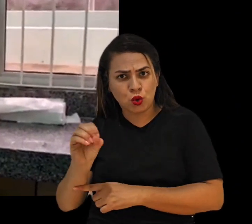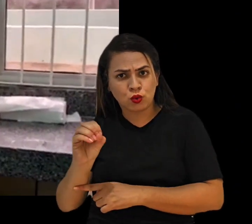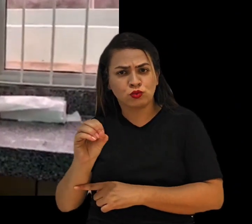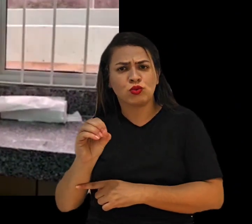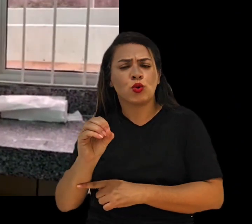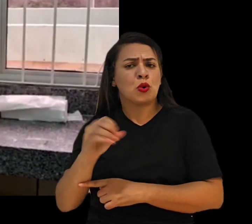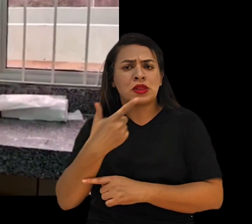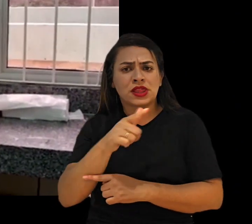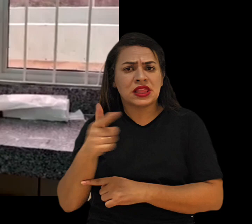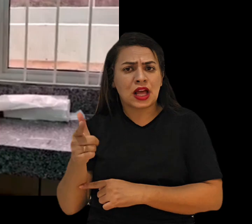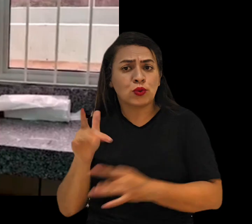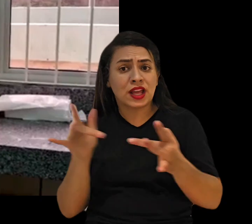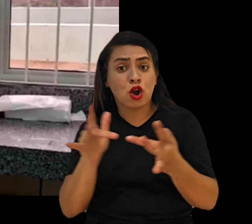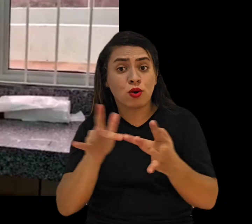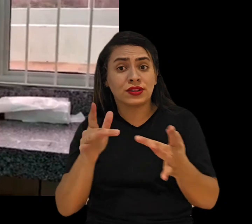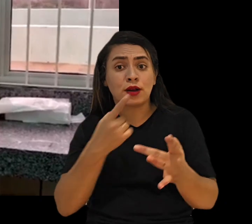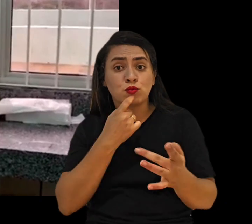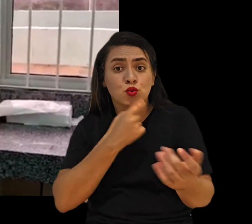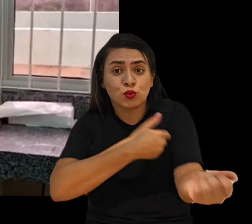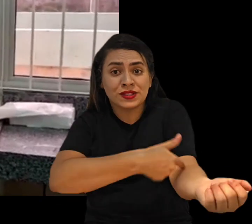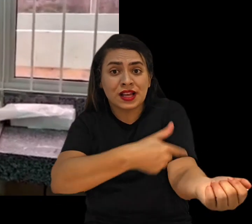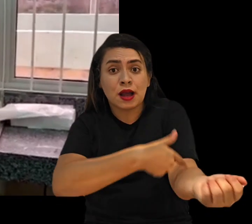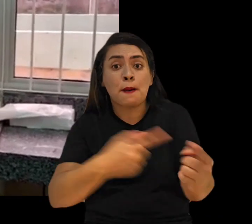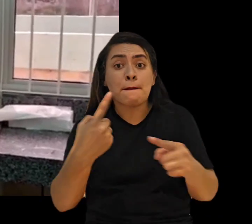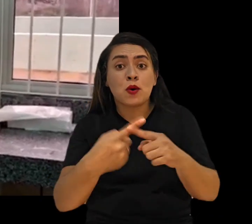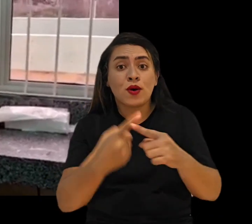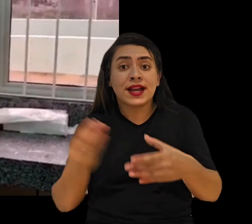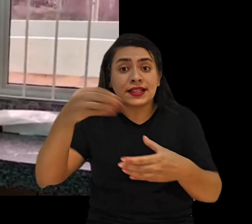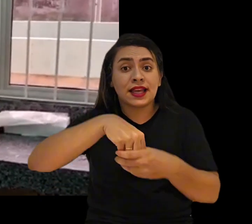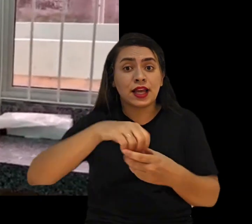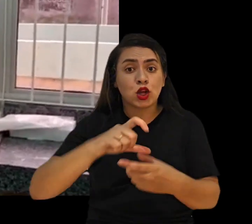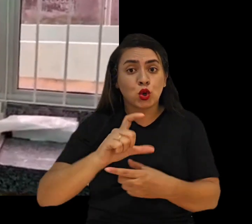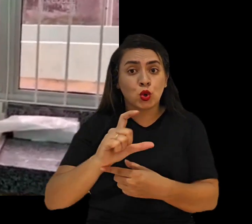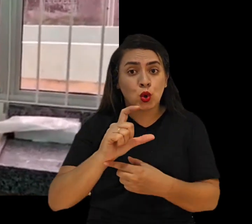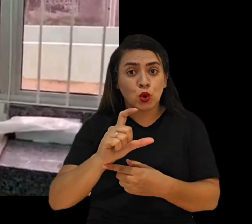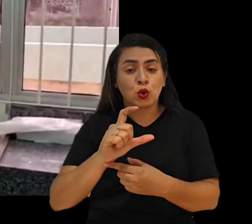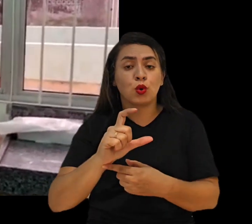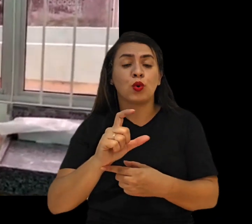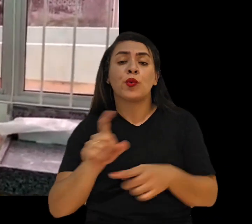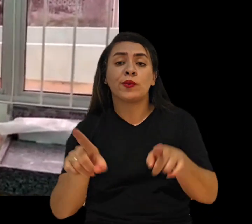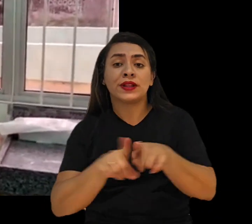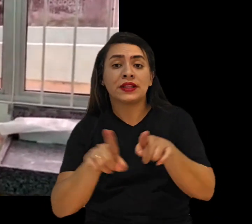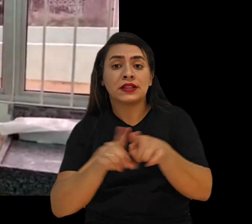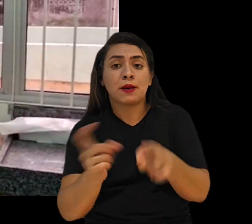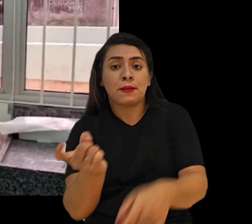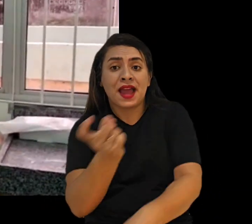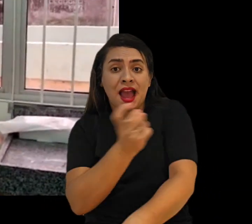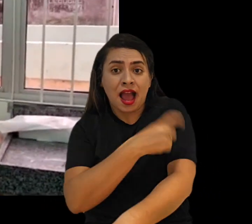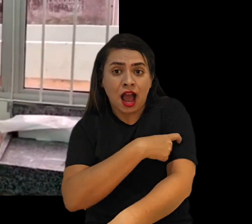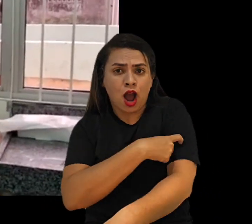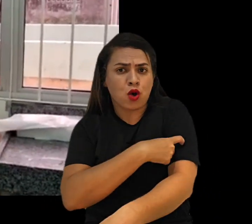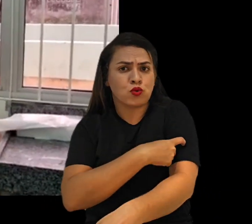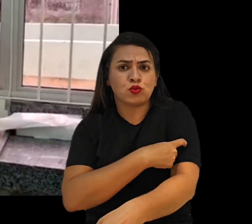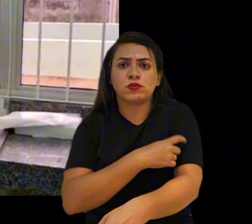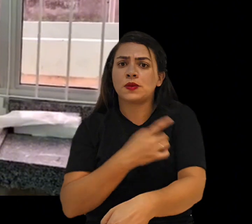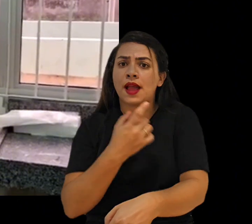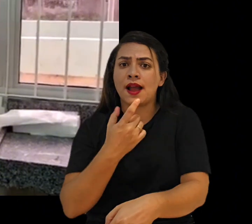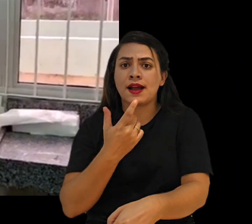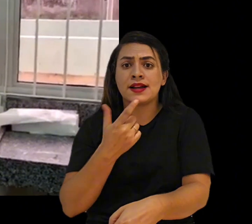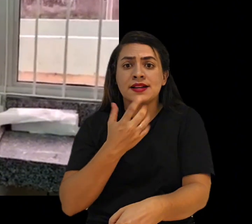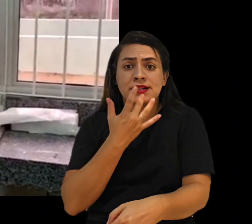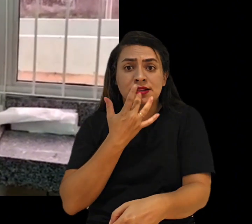de coleta a vácuo, é muito difícil ter contato direto com o sangue com a gente. Normalmente o sangue ele fica nos